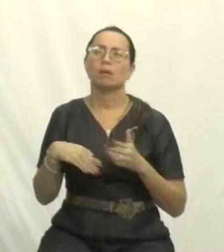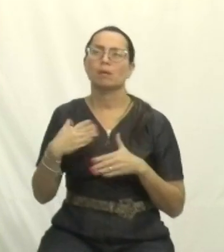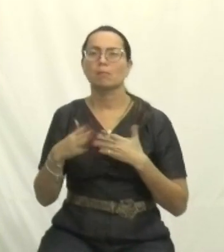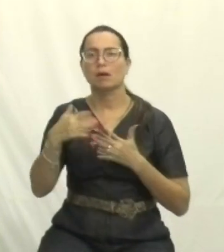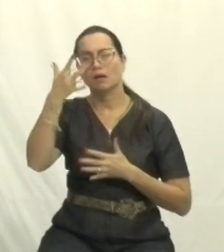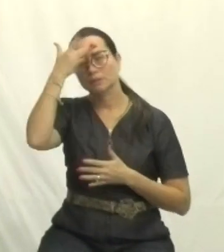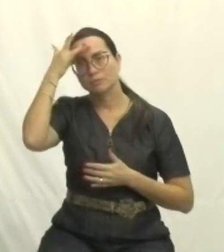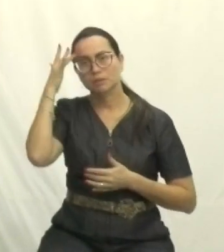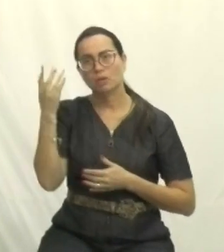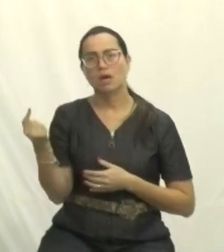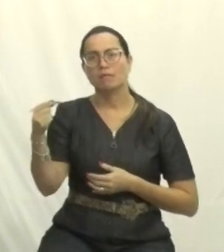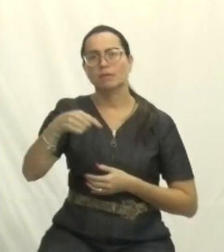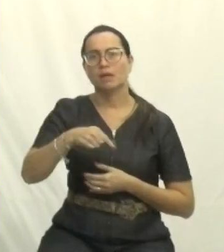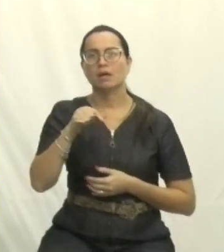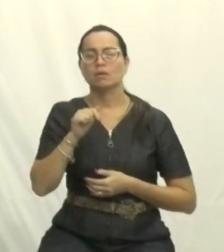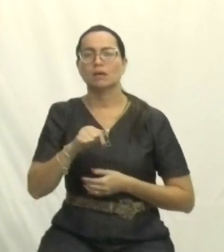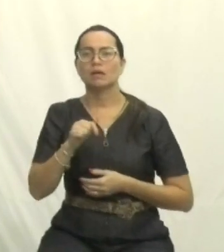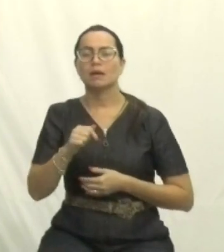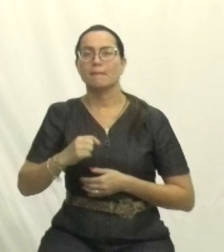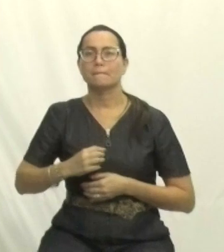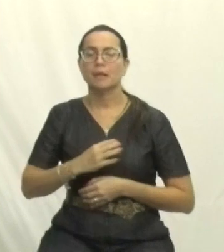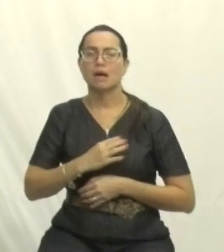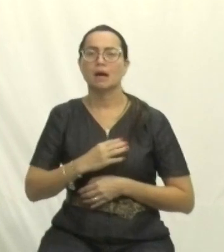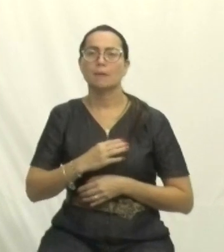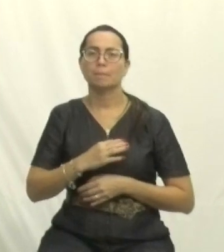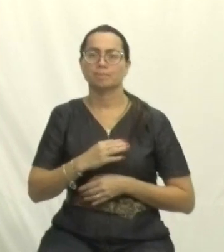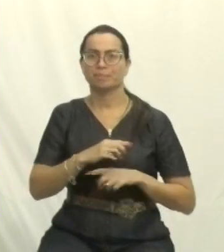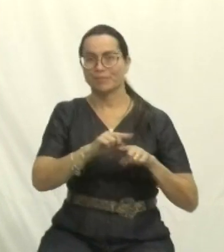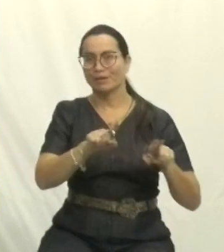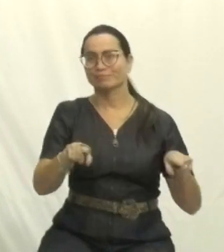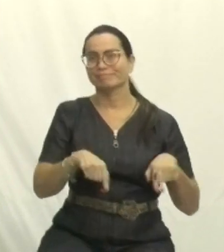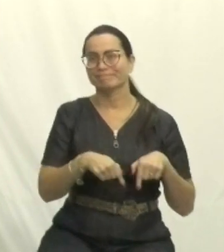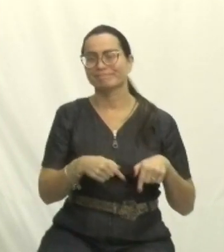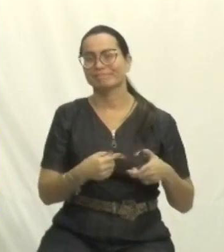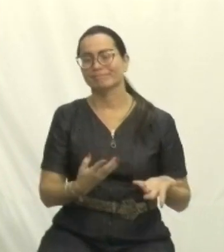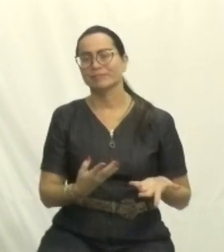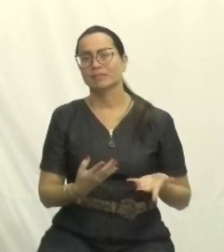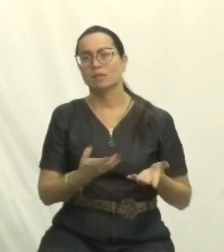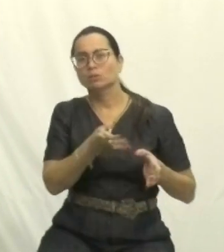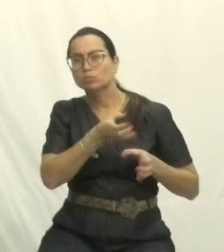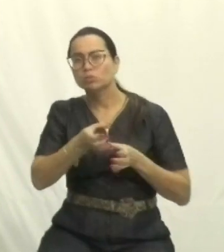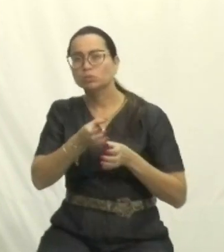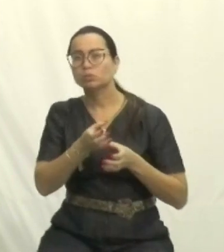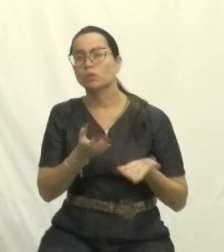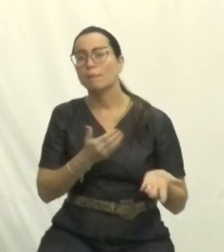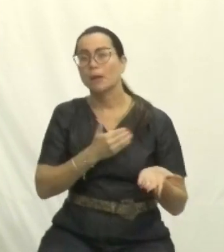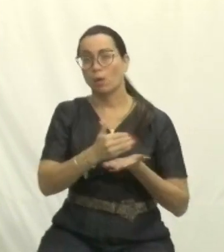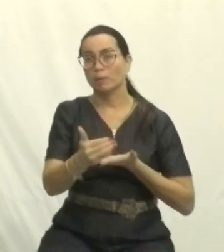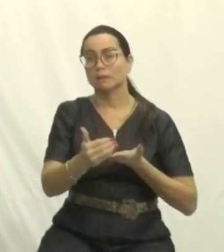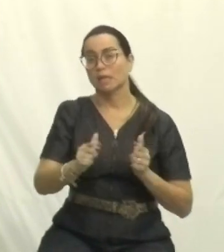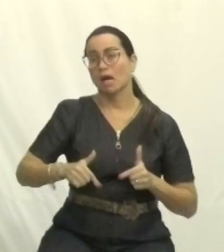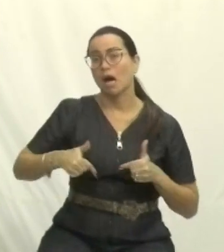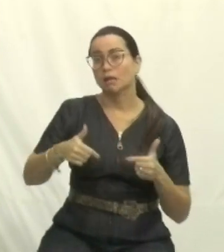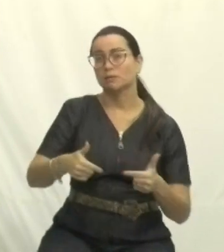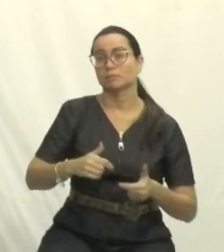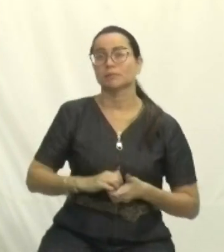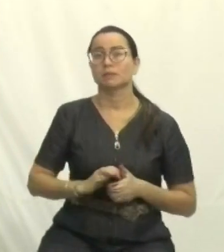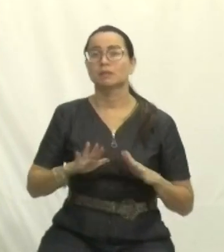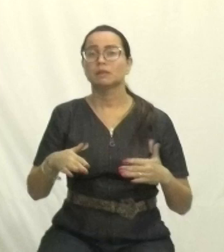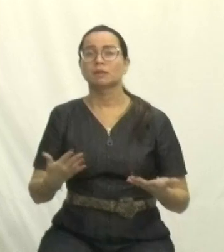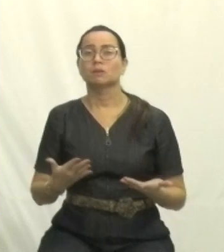vieram para os nossos quartéis para nos auxiliar nas ocorrências. Então, hoje eles tiram serviço nos nossos